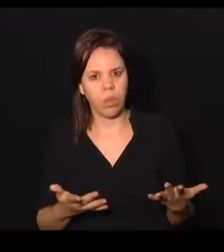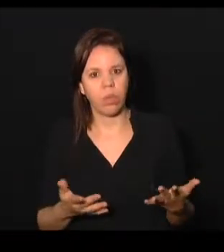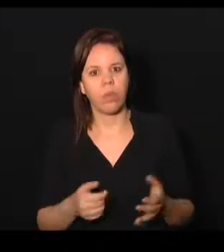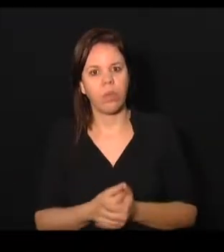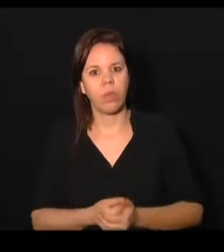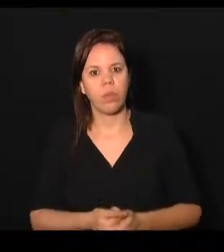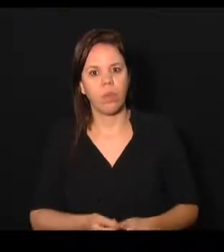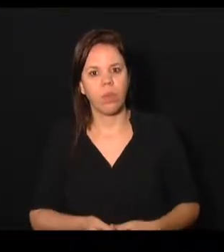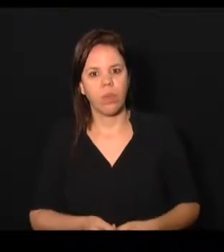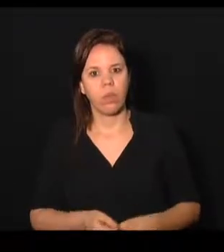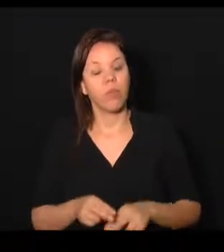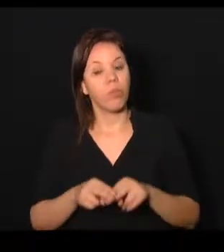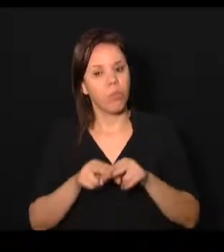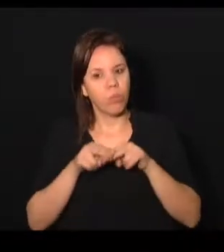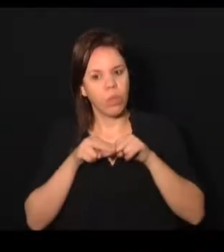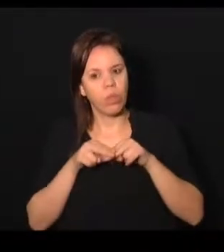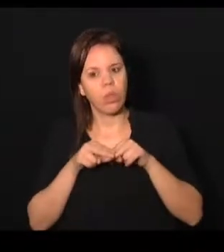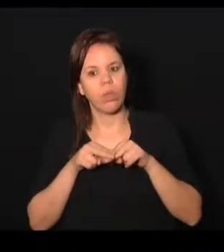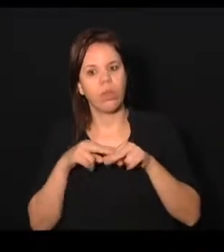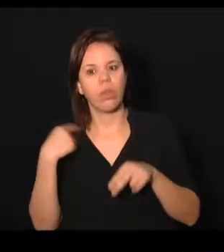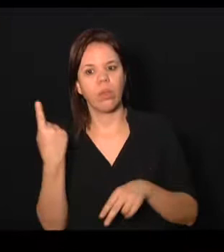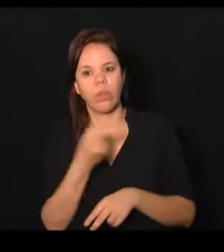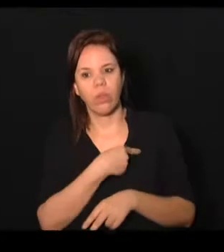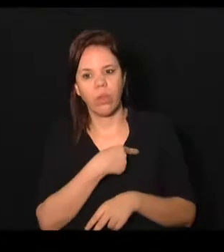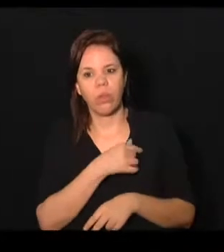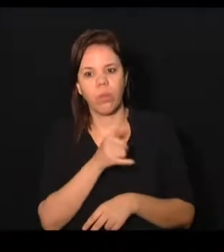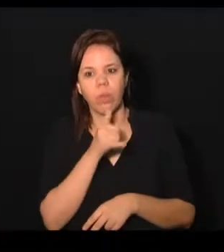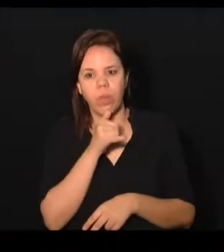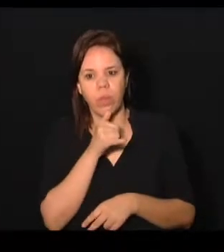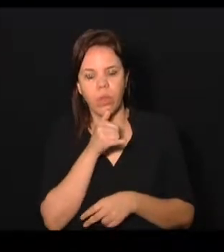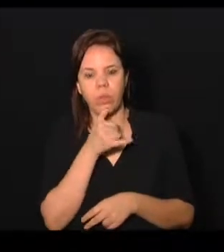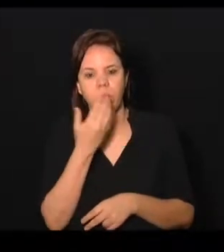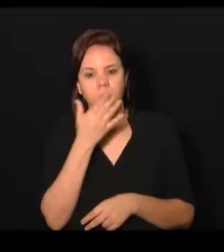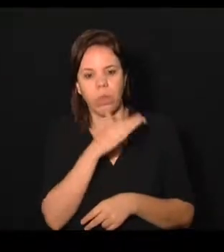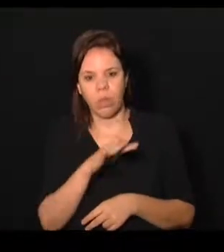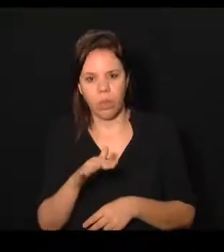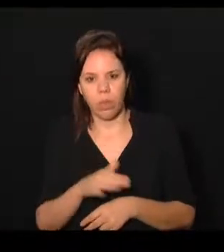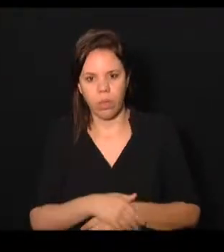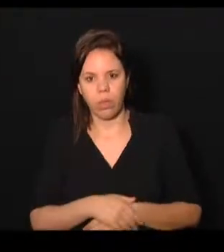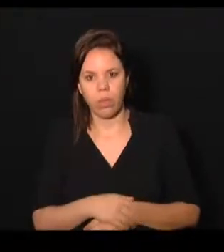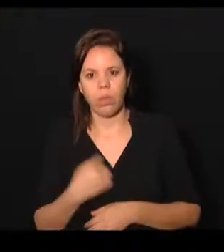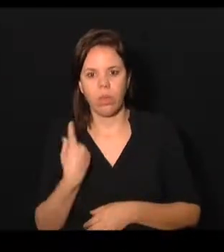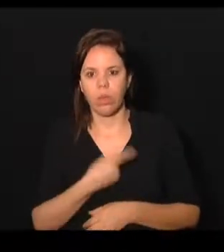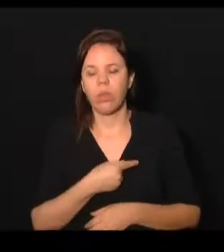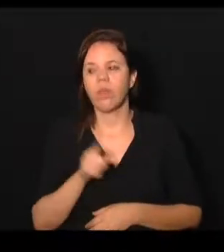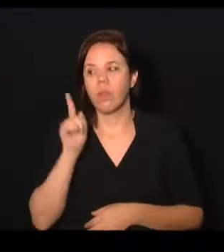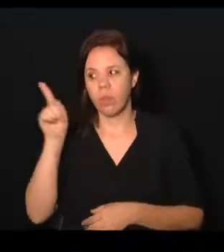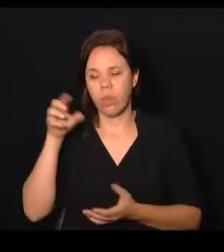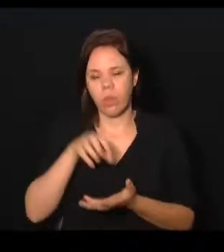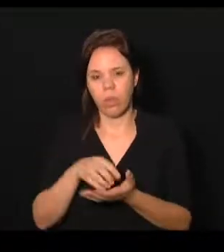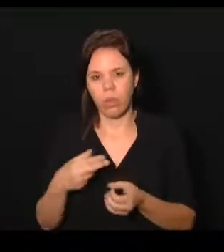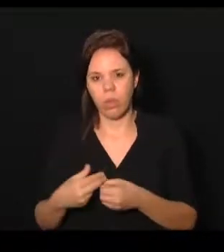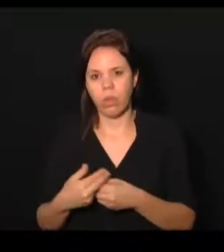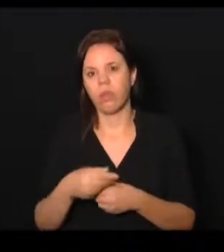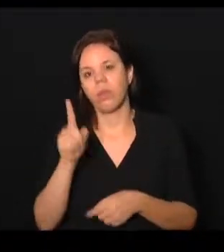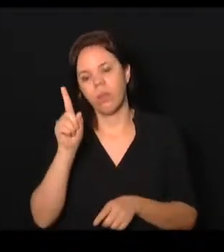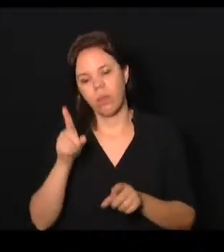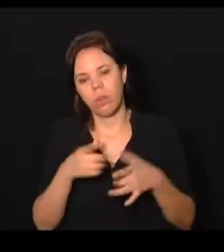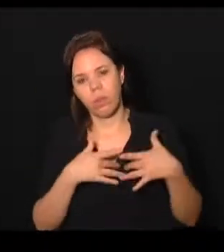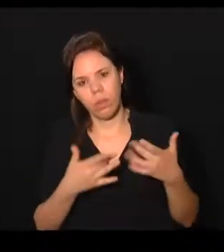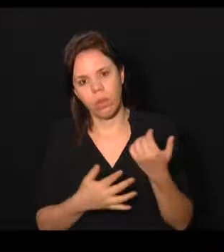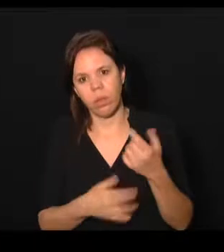pessoa. E é por isso que a gente, por exemplo, para crianças, a gente lá no Centro de Hematologia tem um programa especial para